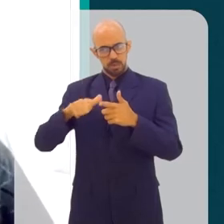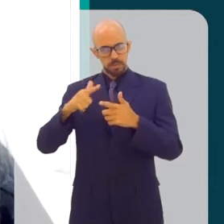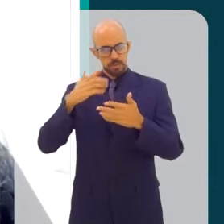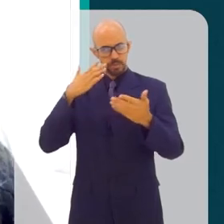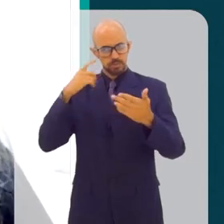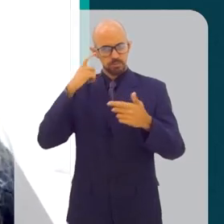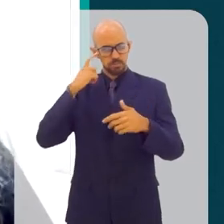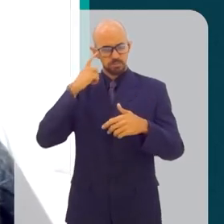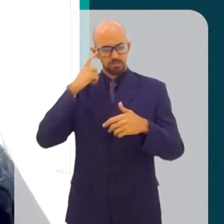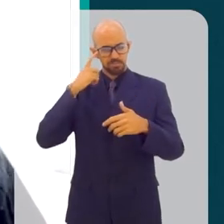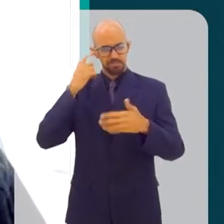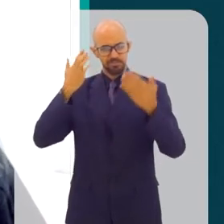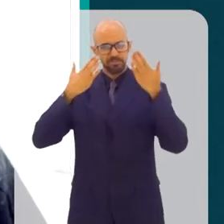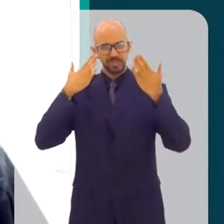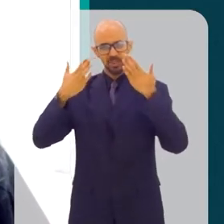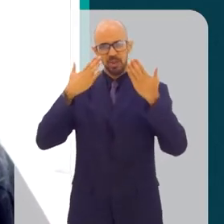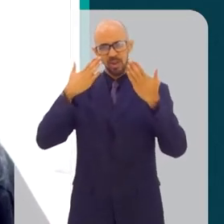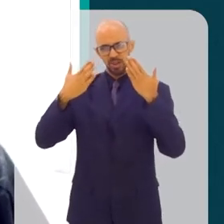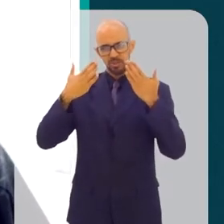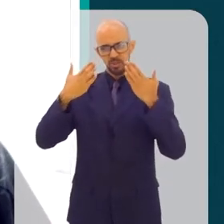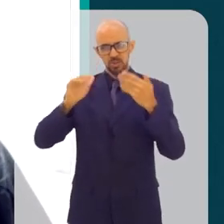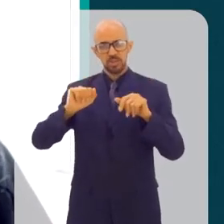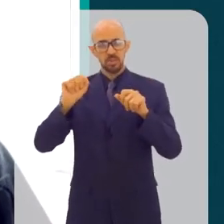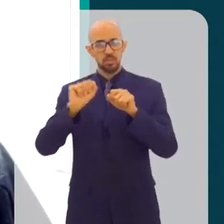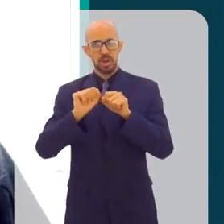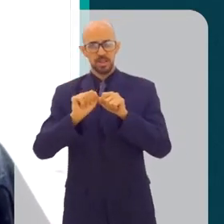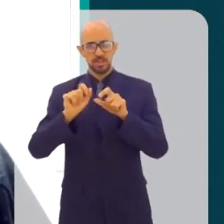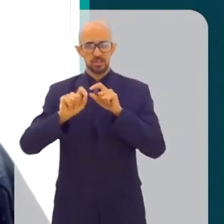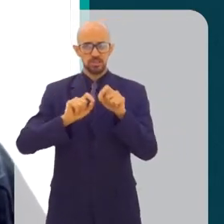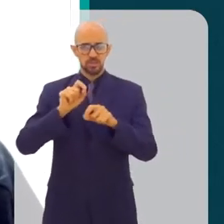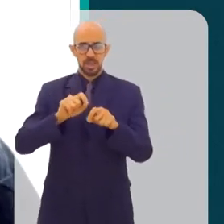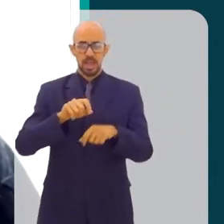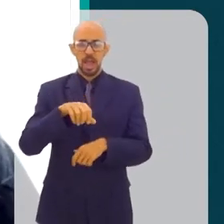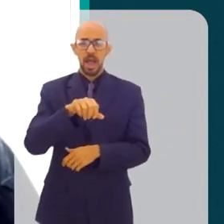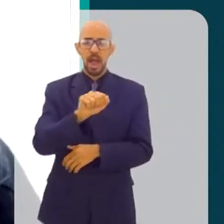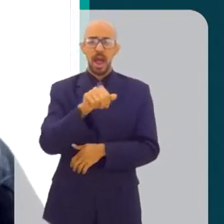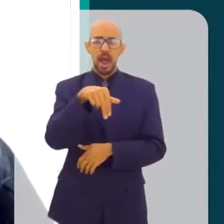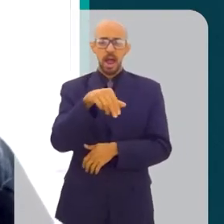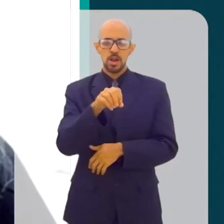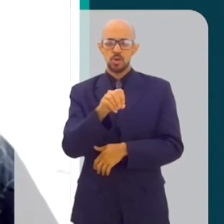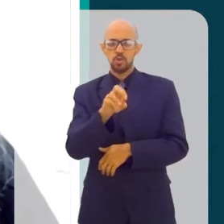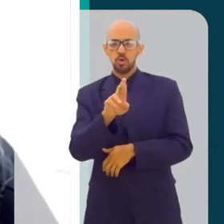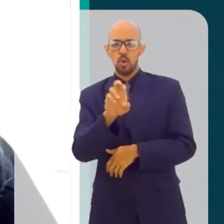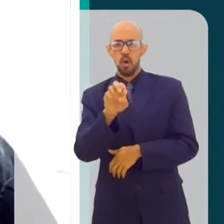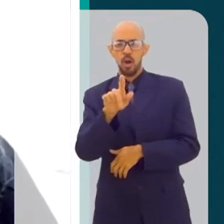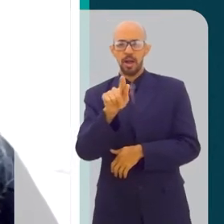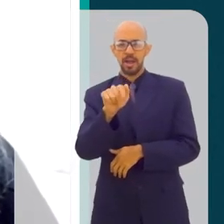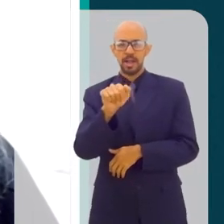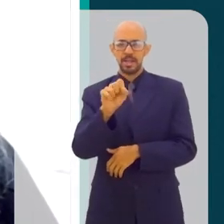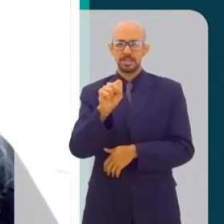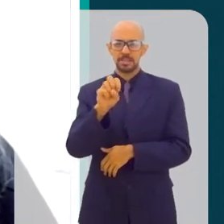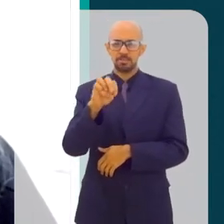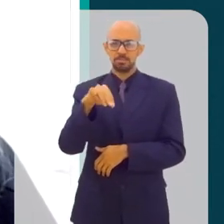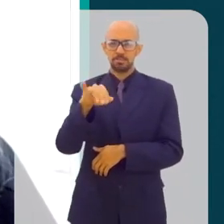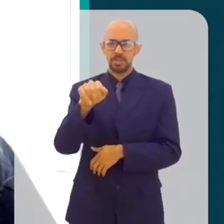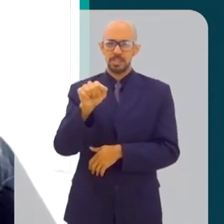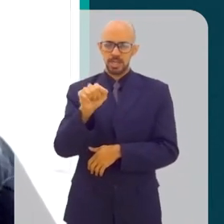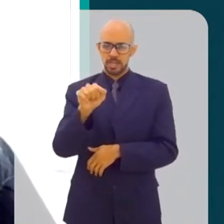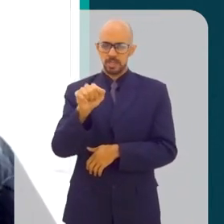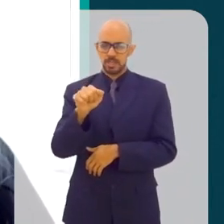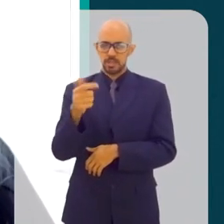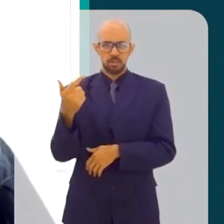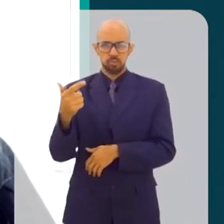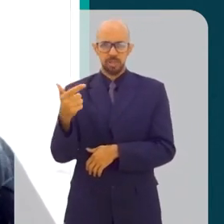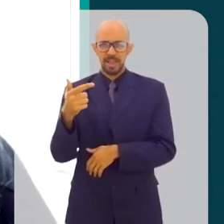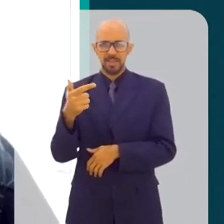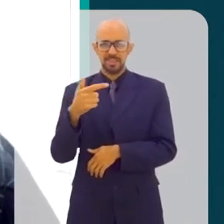também podem resultar, né, resultar na anorgasmia, que é a falta de prazer, né,